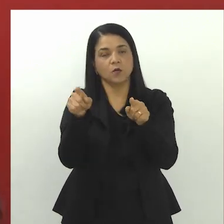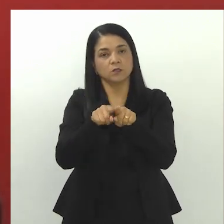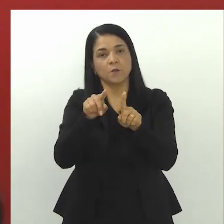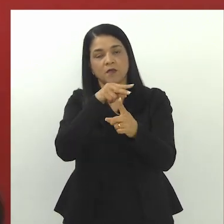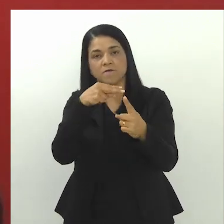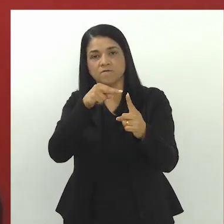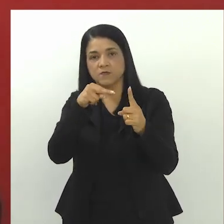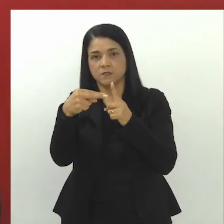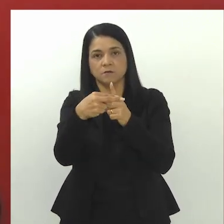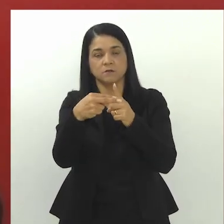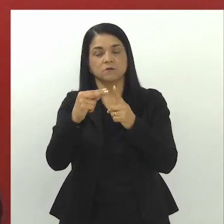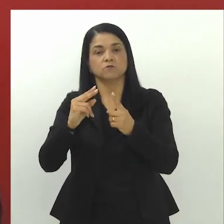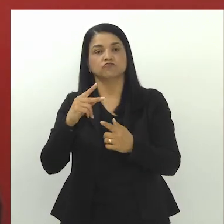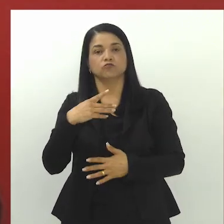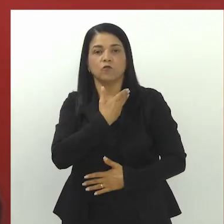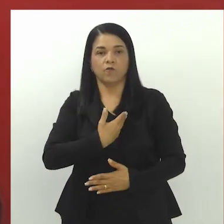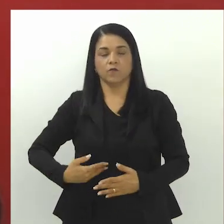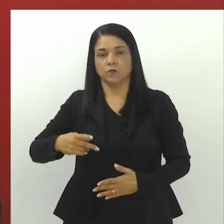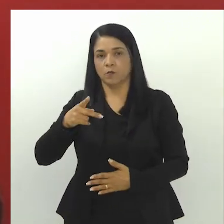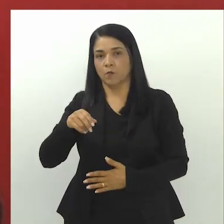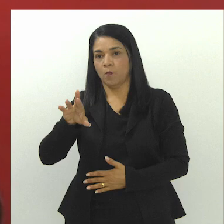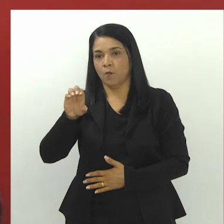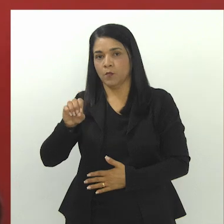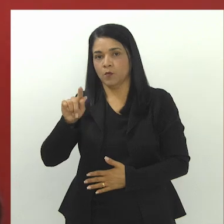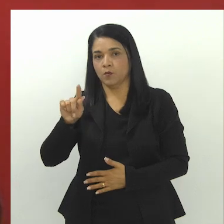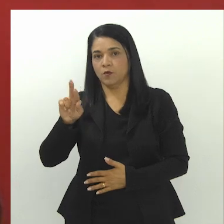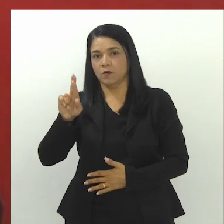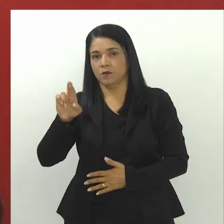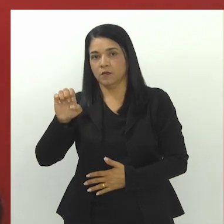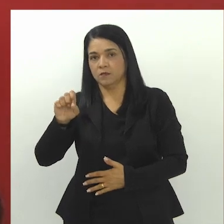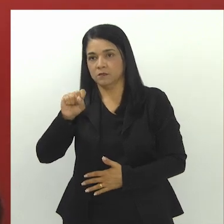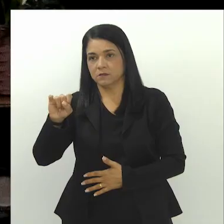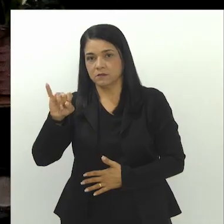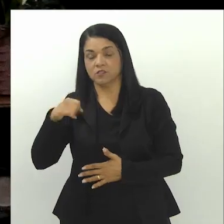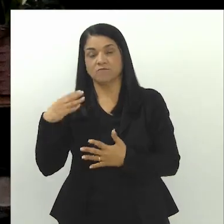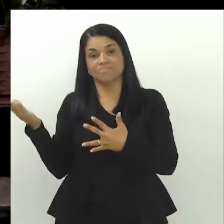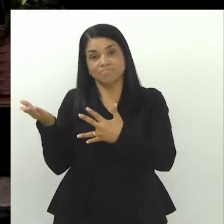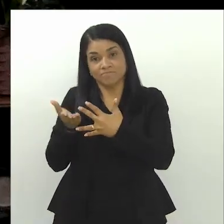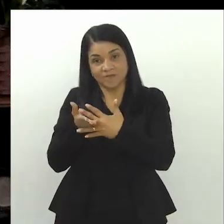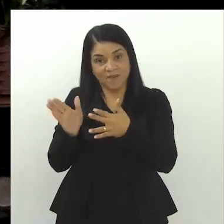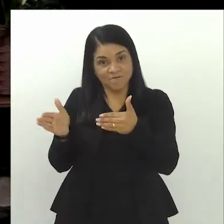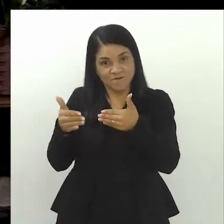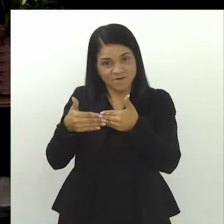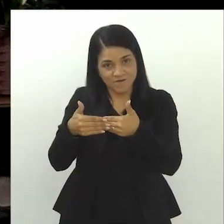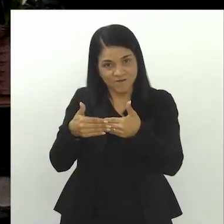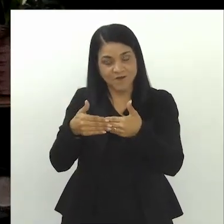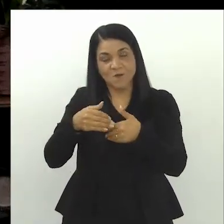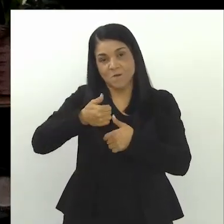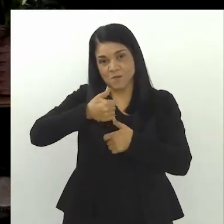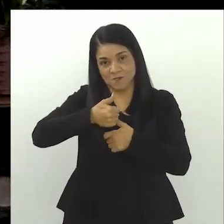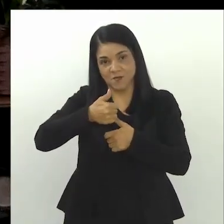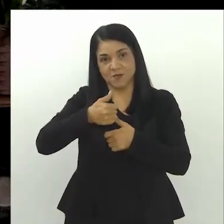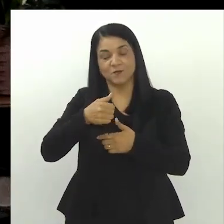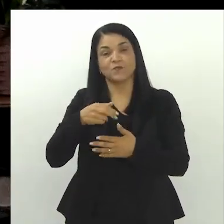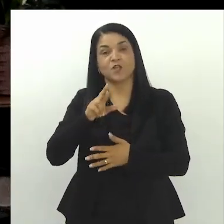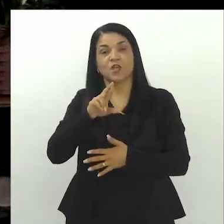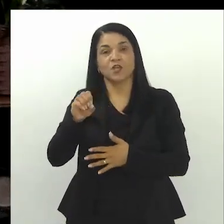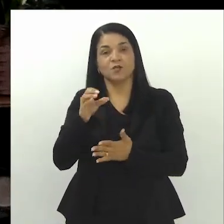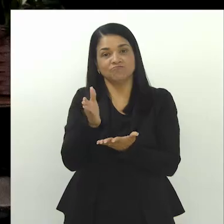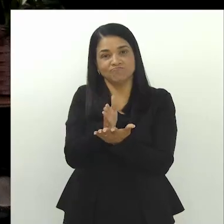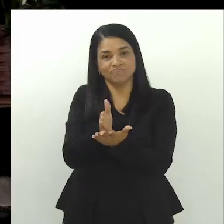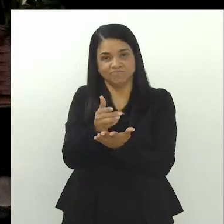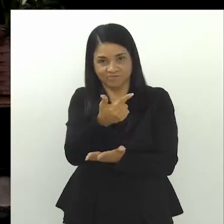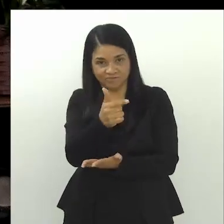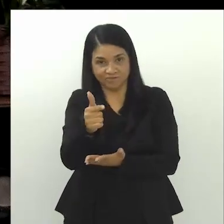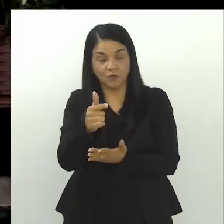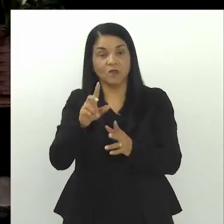luta social e para a viabilização dos governos progressistas. Muito bem, Renato. Bom, e a gente vai fechando aqui o nosso primeiro bloco do programa